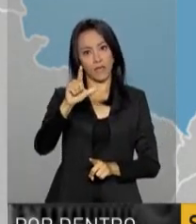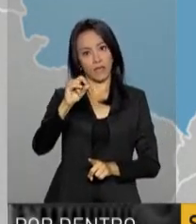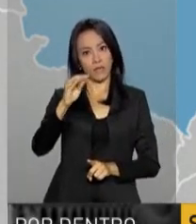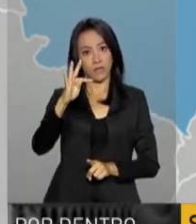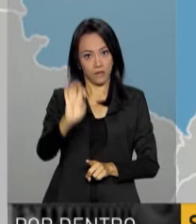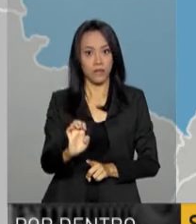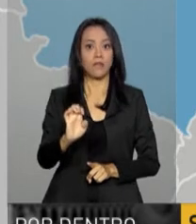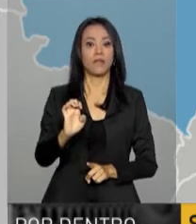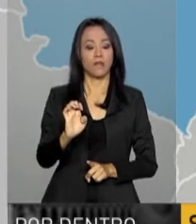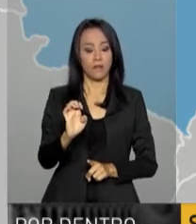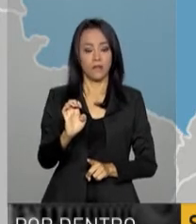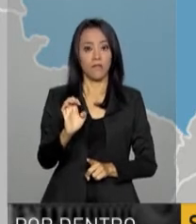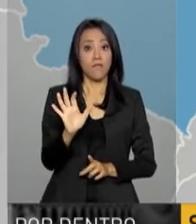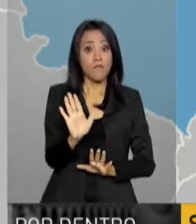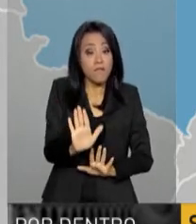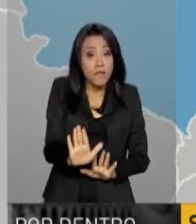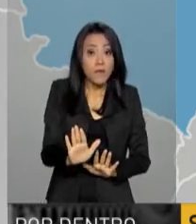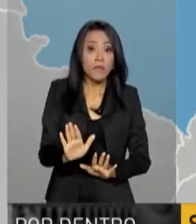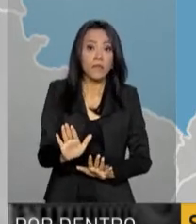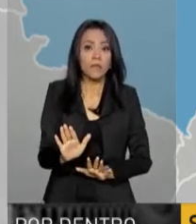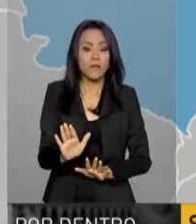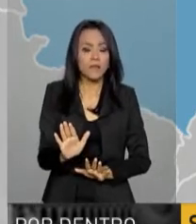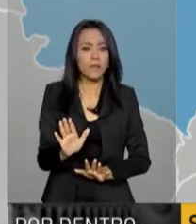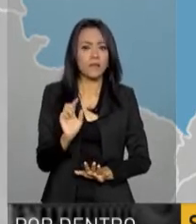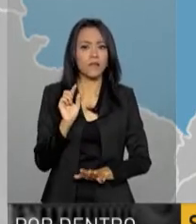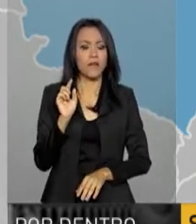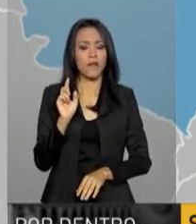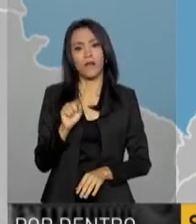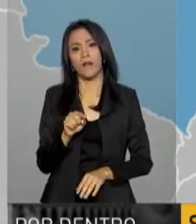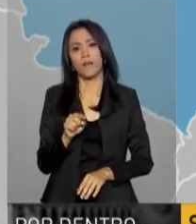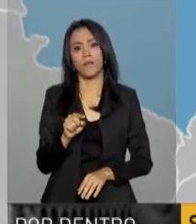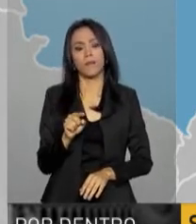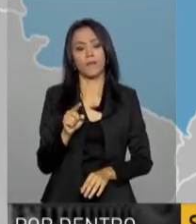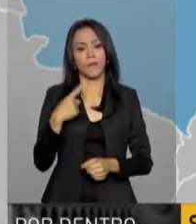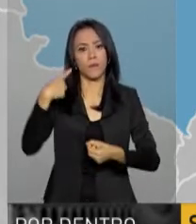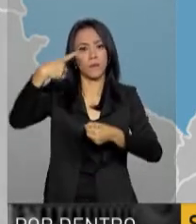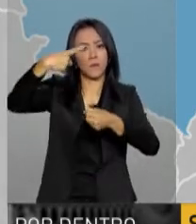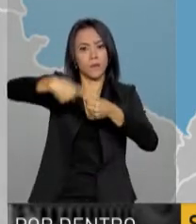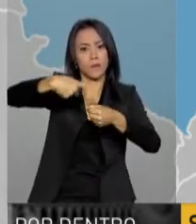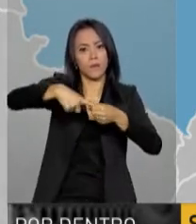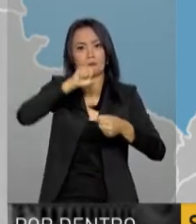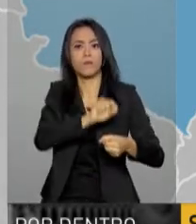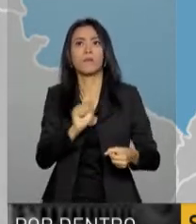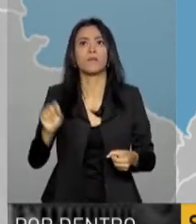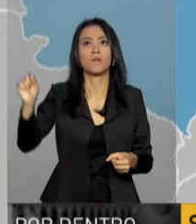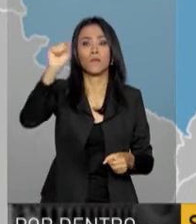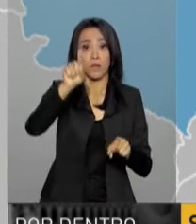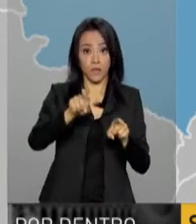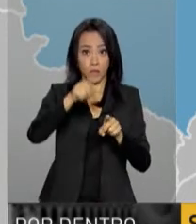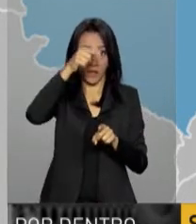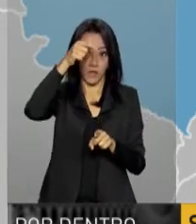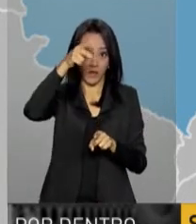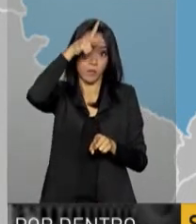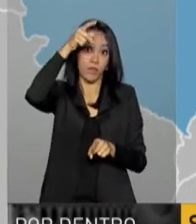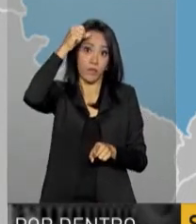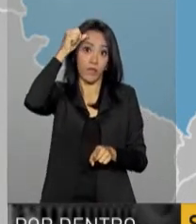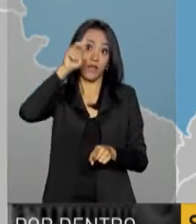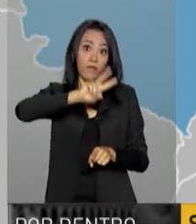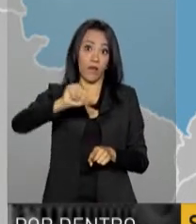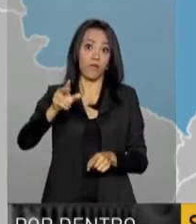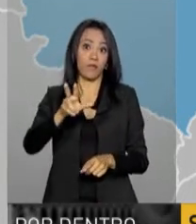federal mas nesse caso a os municípios prefeitos vão se responsabilizar pelo que entendi é